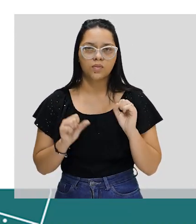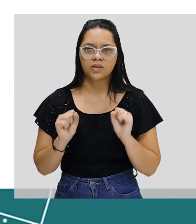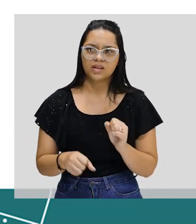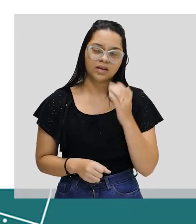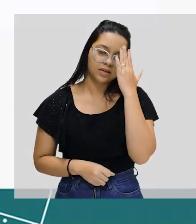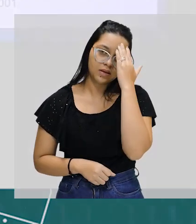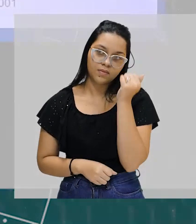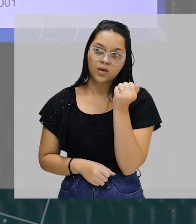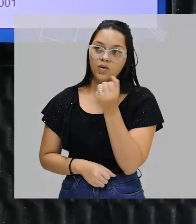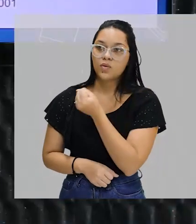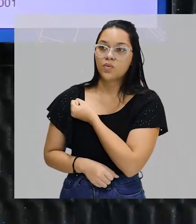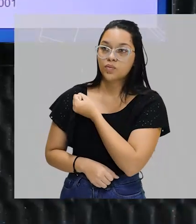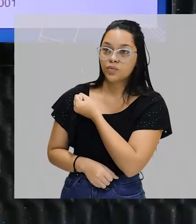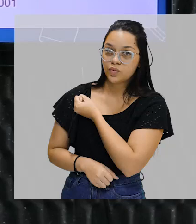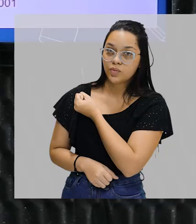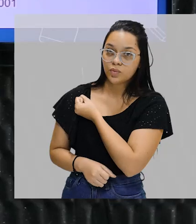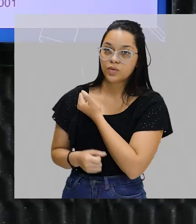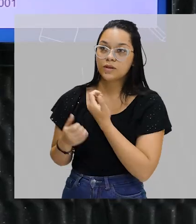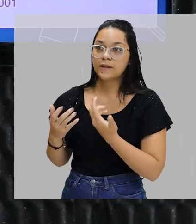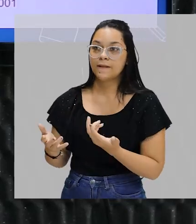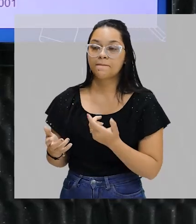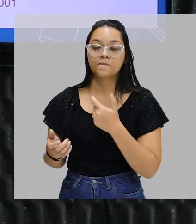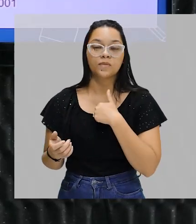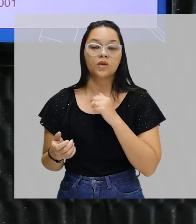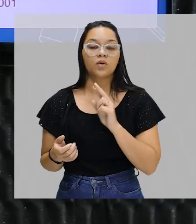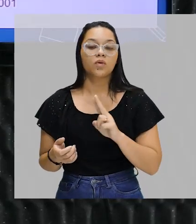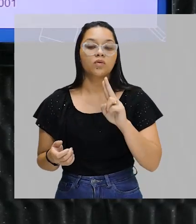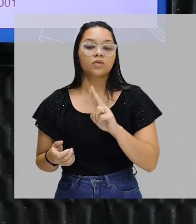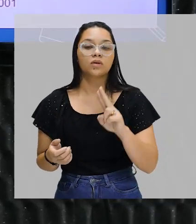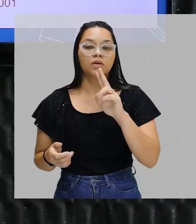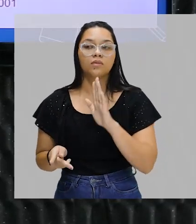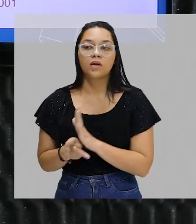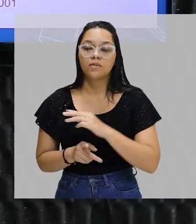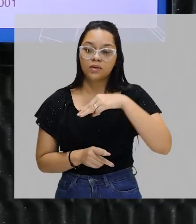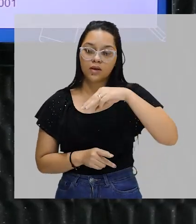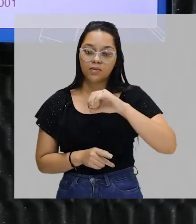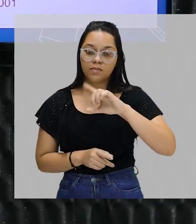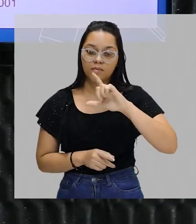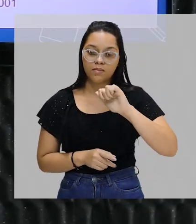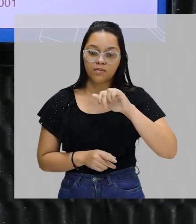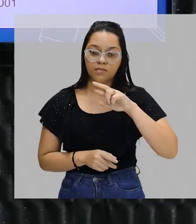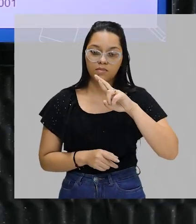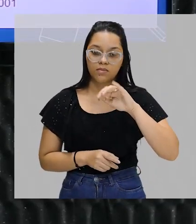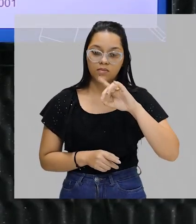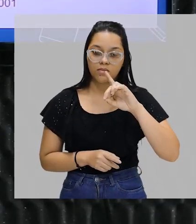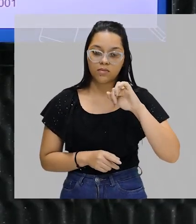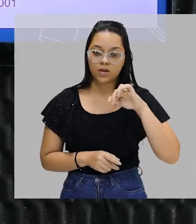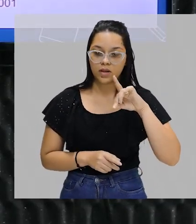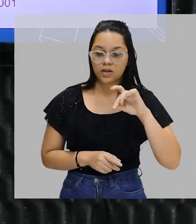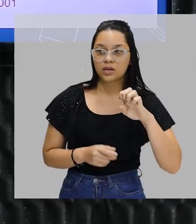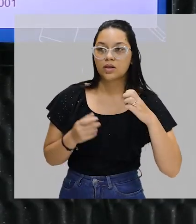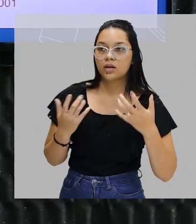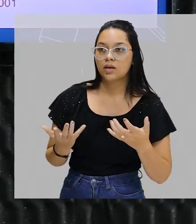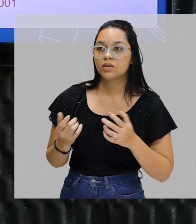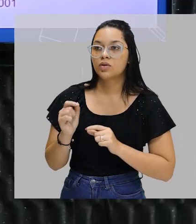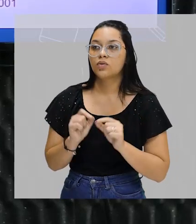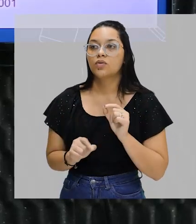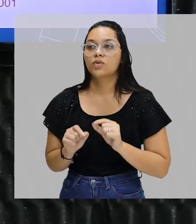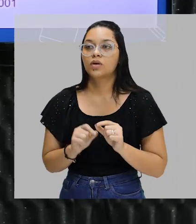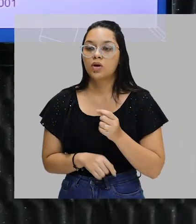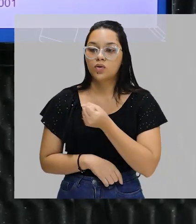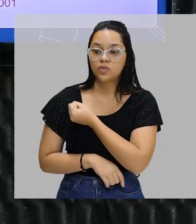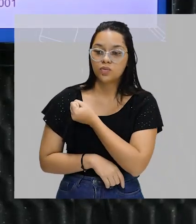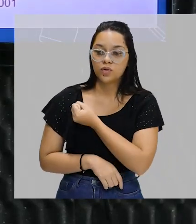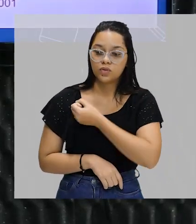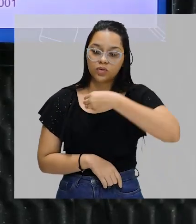determinar o número de mols do hidróxido de sódio, eu vou usar a fórmula da molaridade. Então, a molaridade ela é o número de